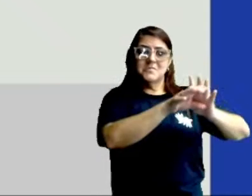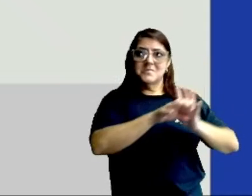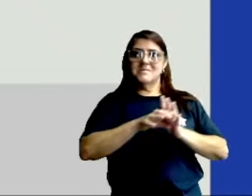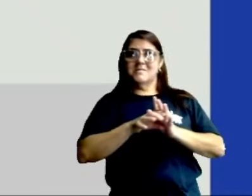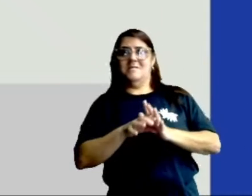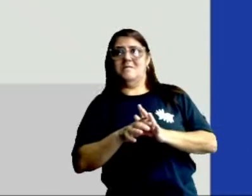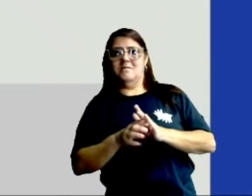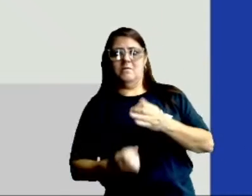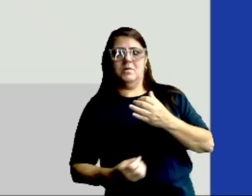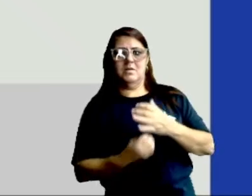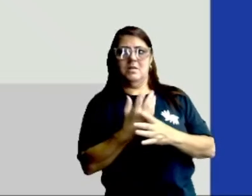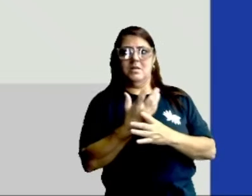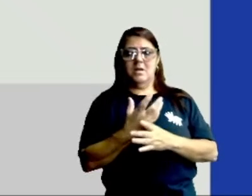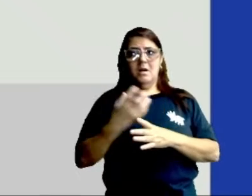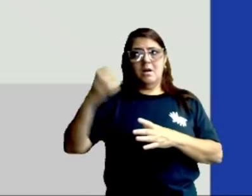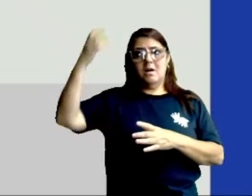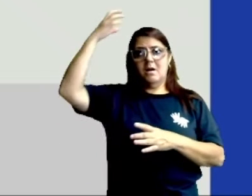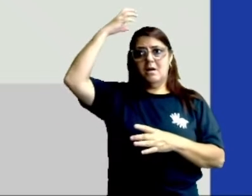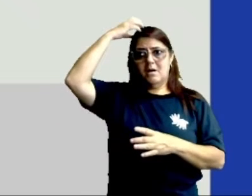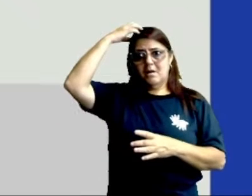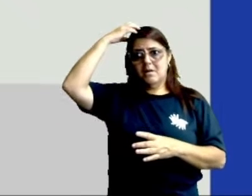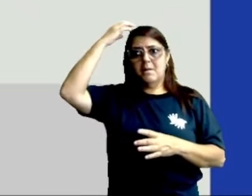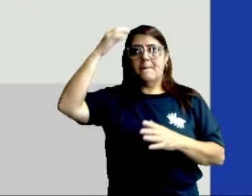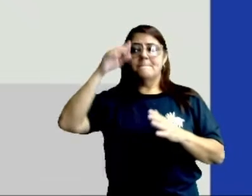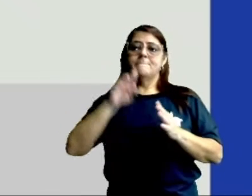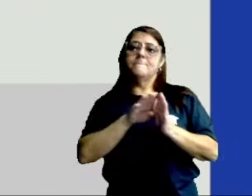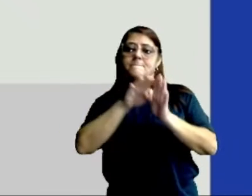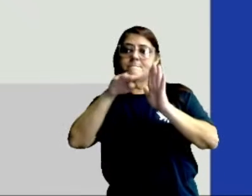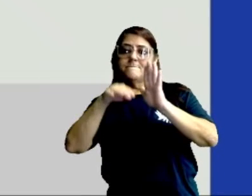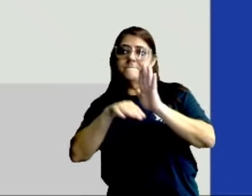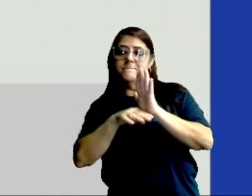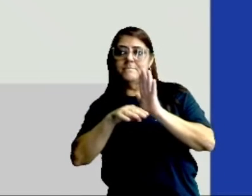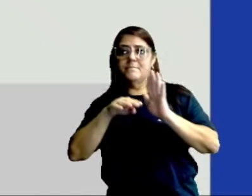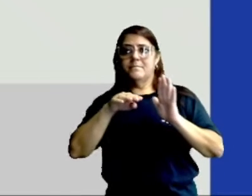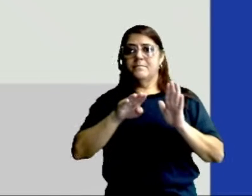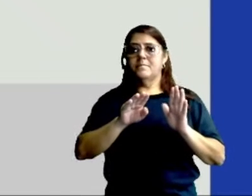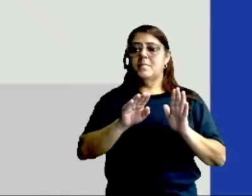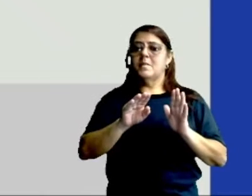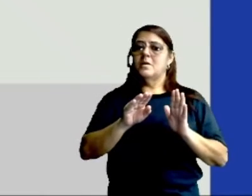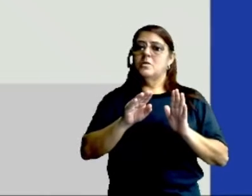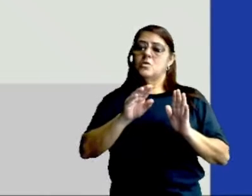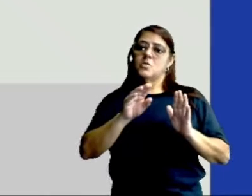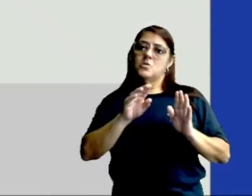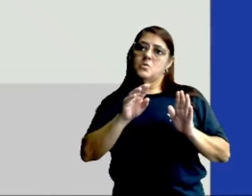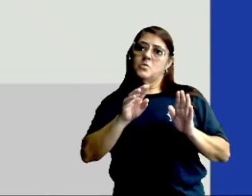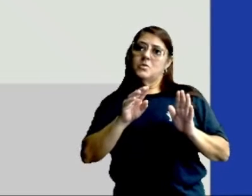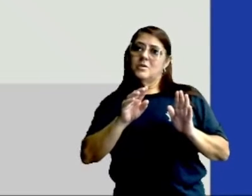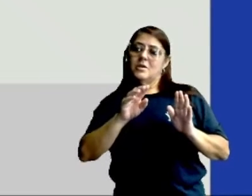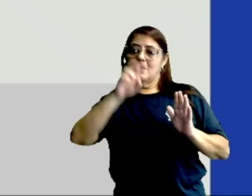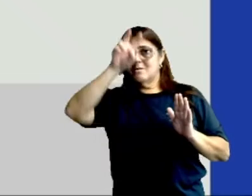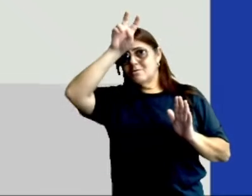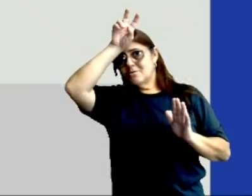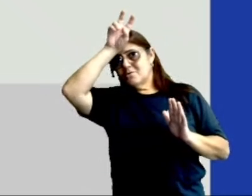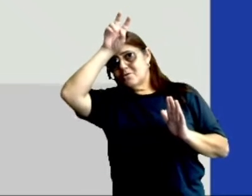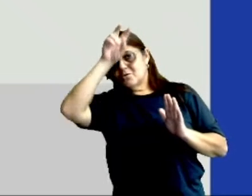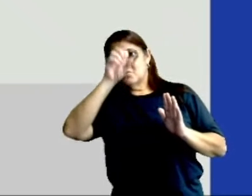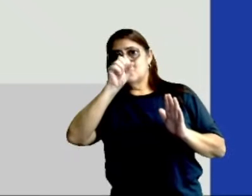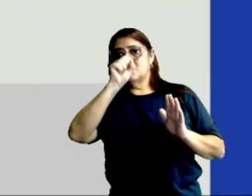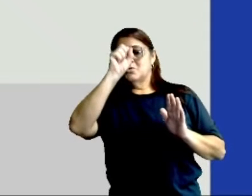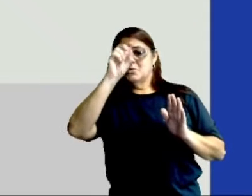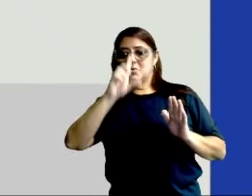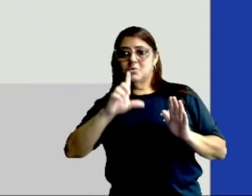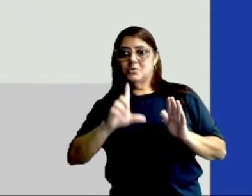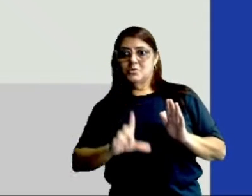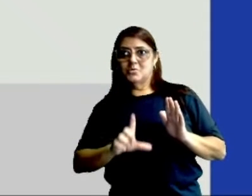eles vão dar origem a dois reinos que vai ser chamado de baixo Egito no sul e o alto Egito no norte e